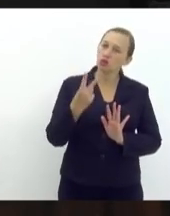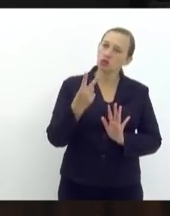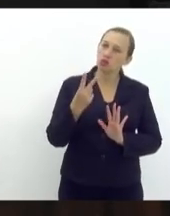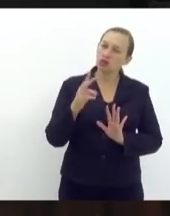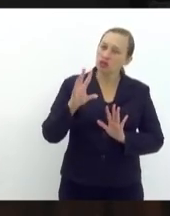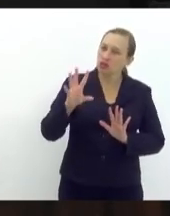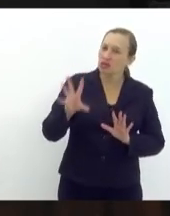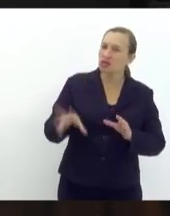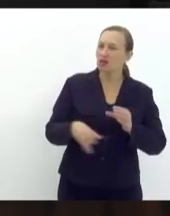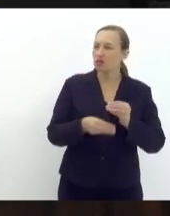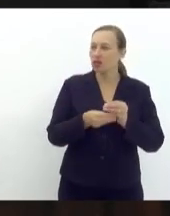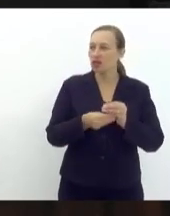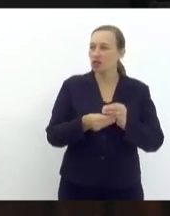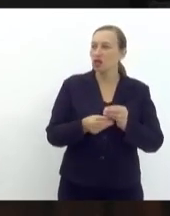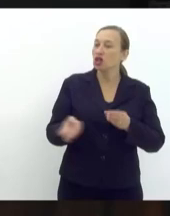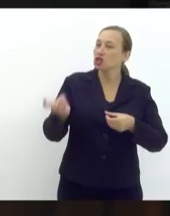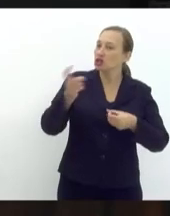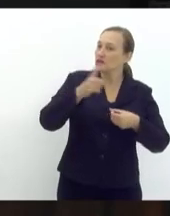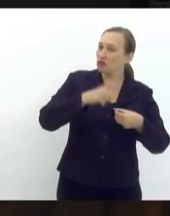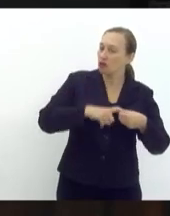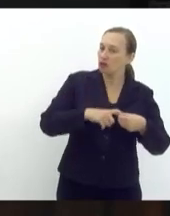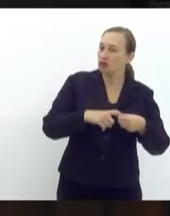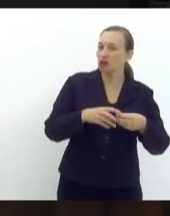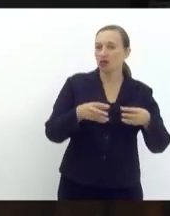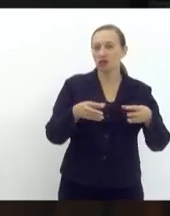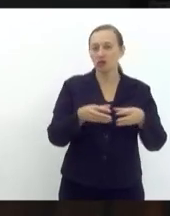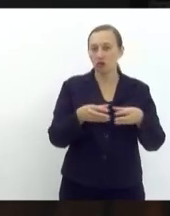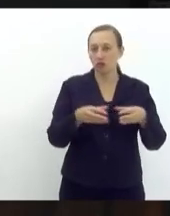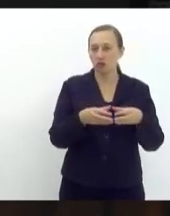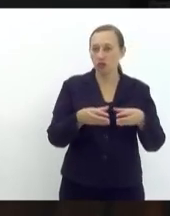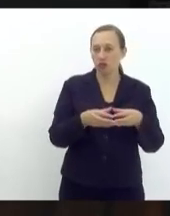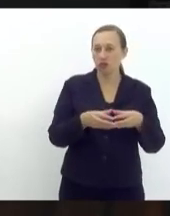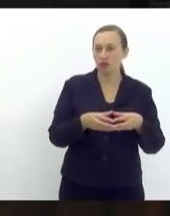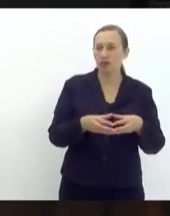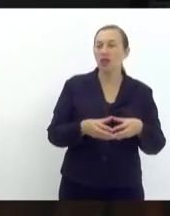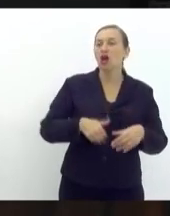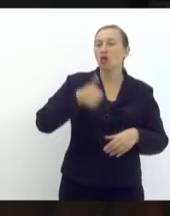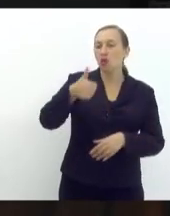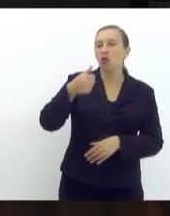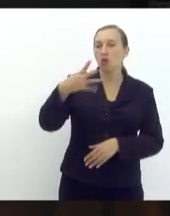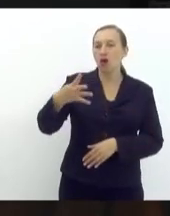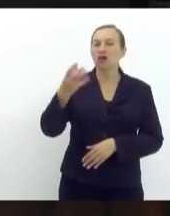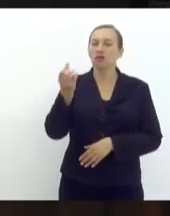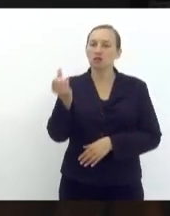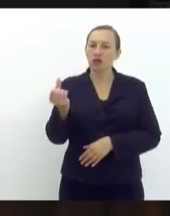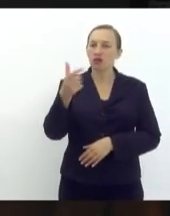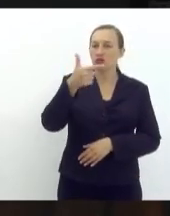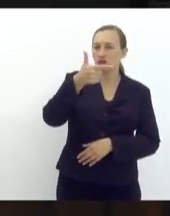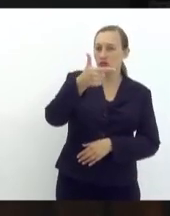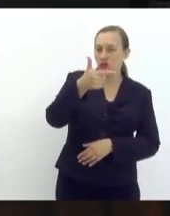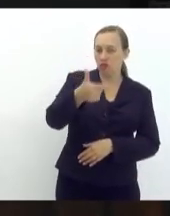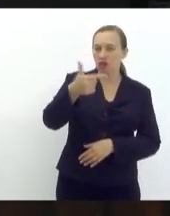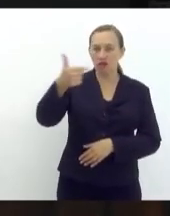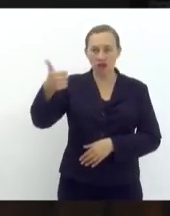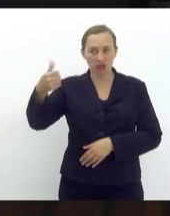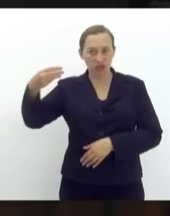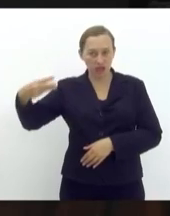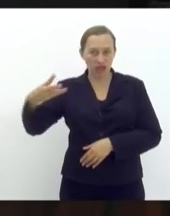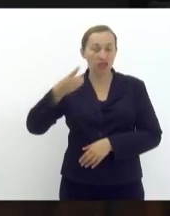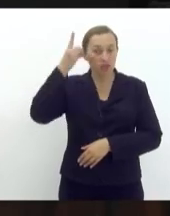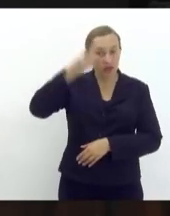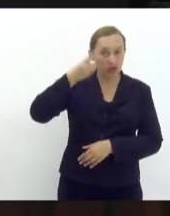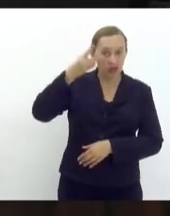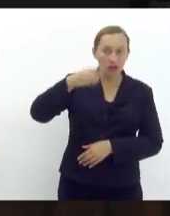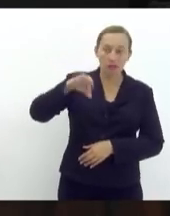emendas e retorna as comissões anuncio projetos lei número 146 2023 de autoria do deputado